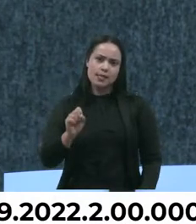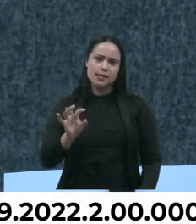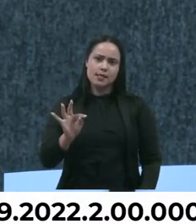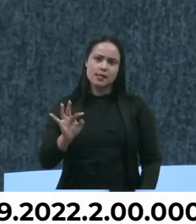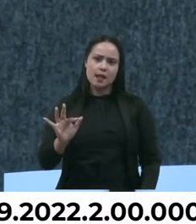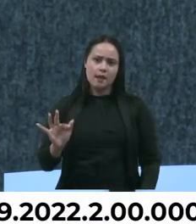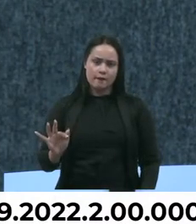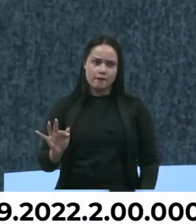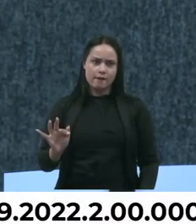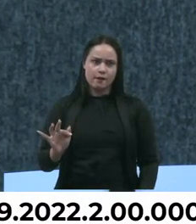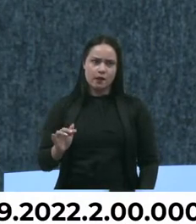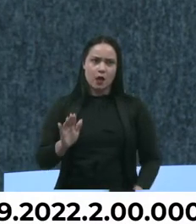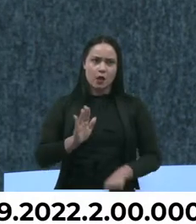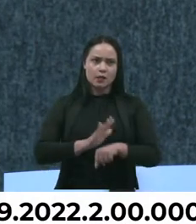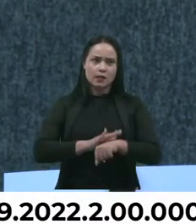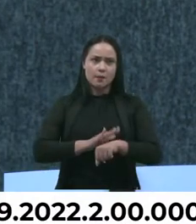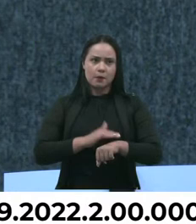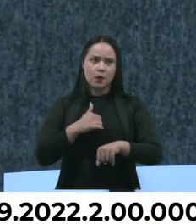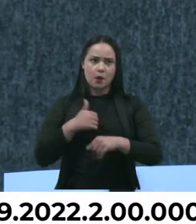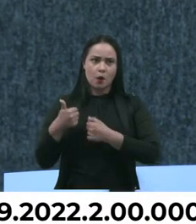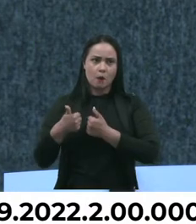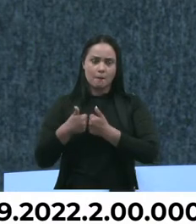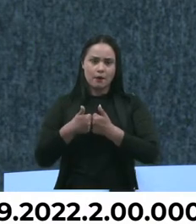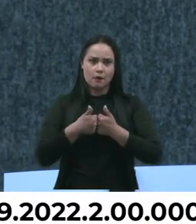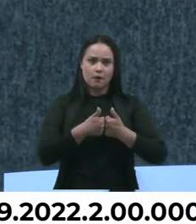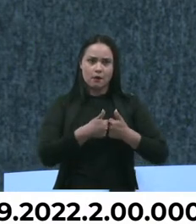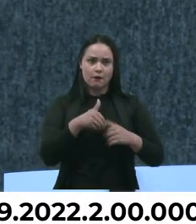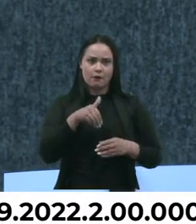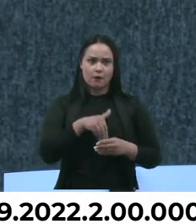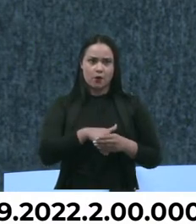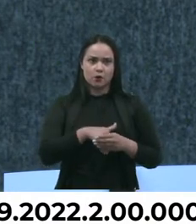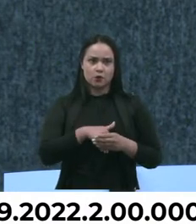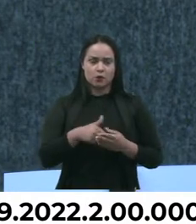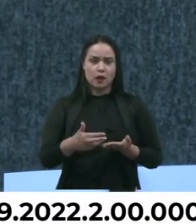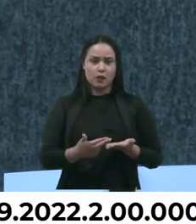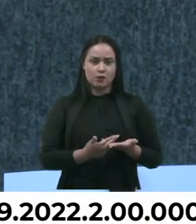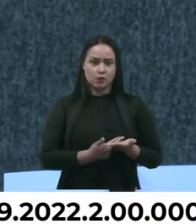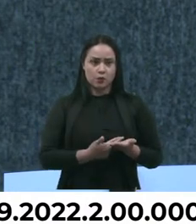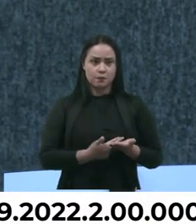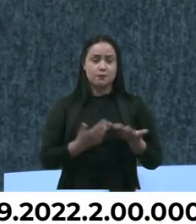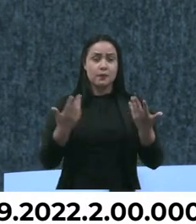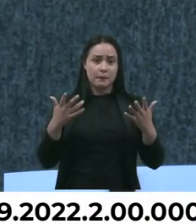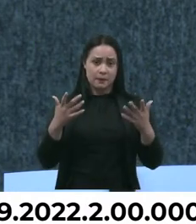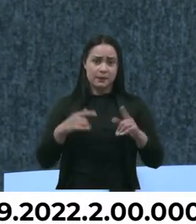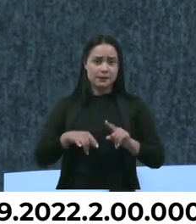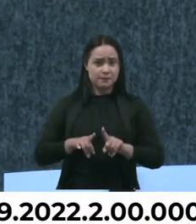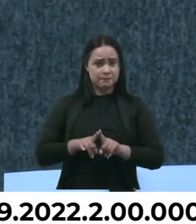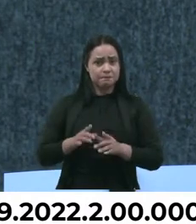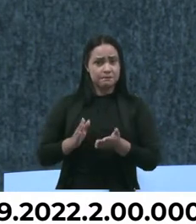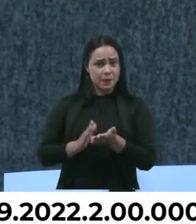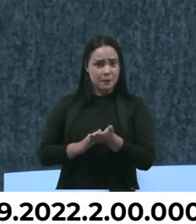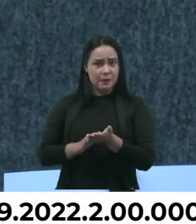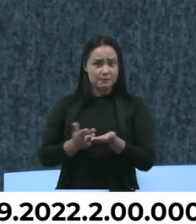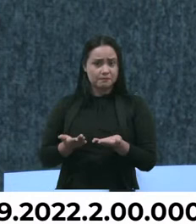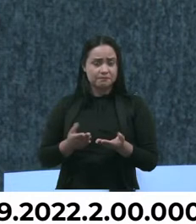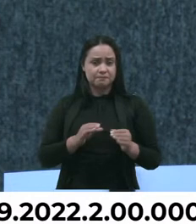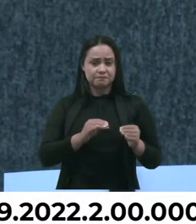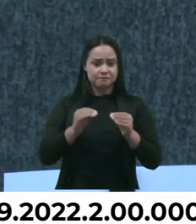eu, ao tempo em que eu acompanho o voto do eminente relator, e a parabenizo pelas